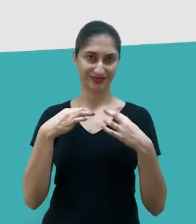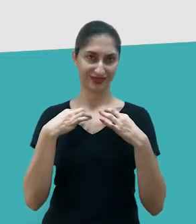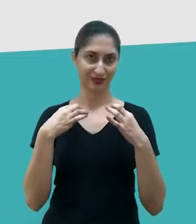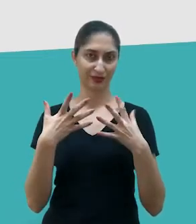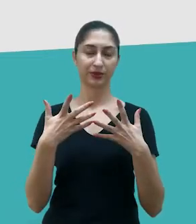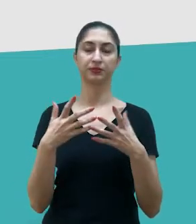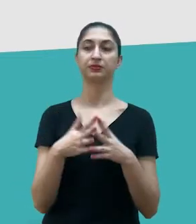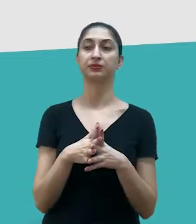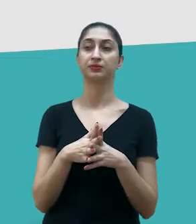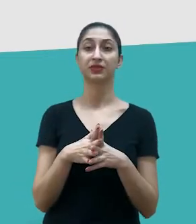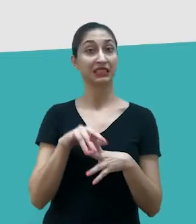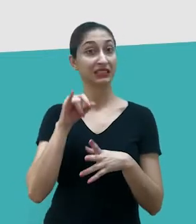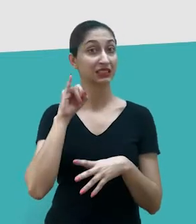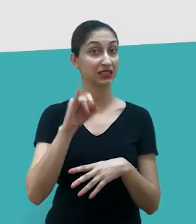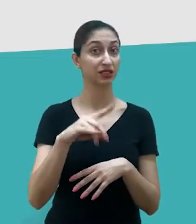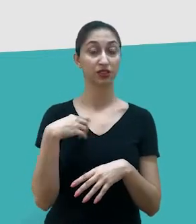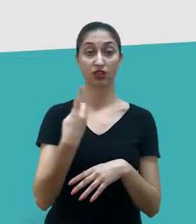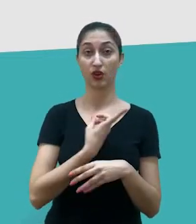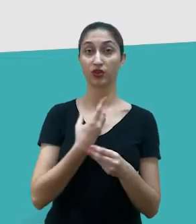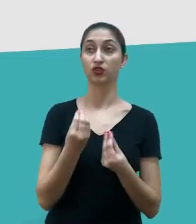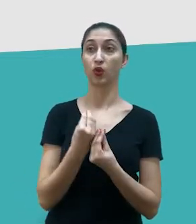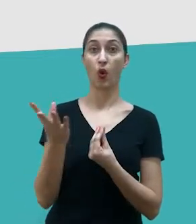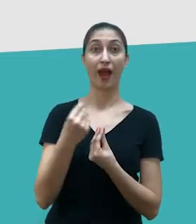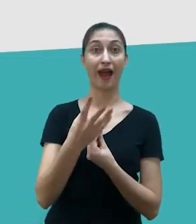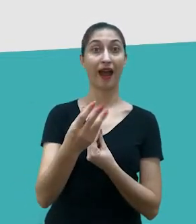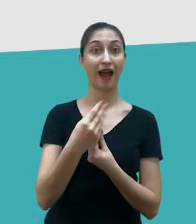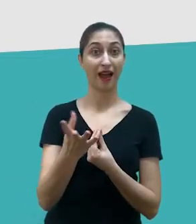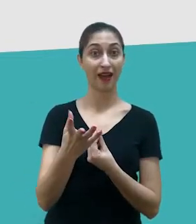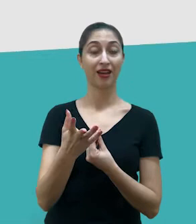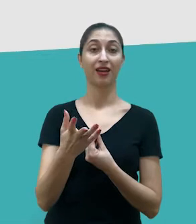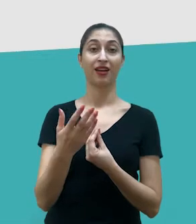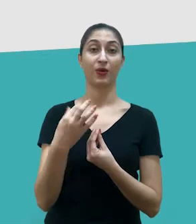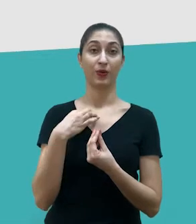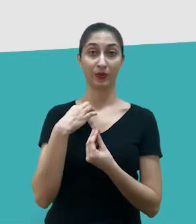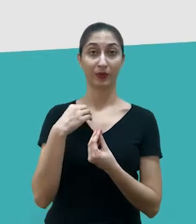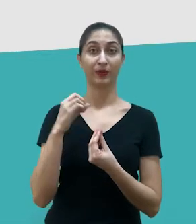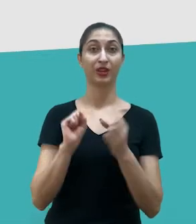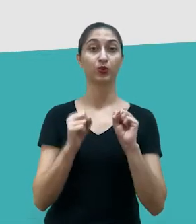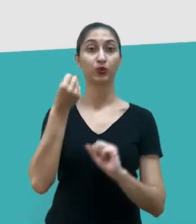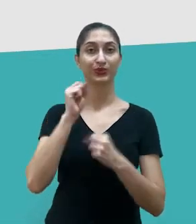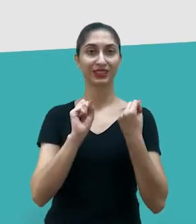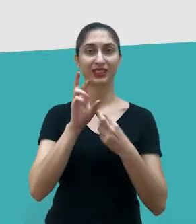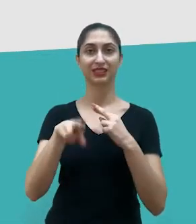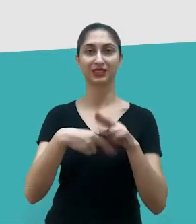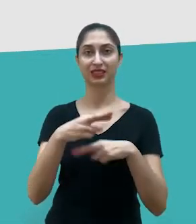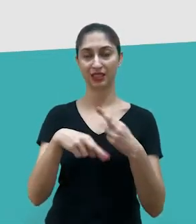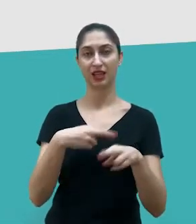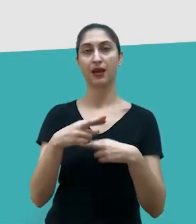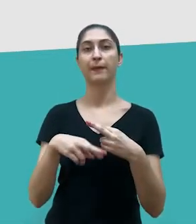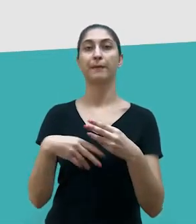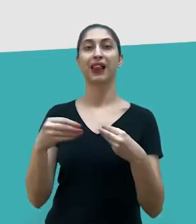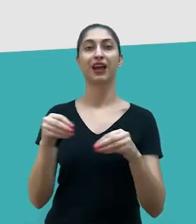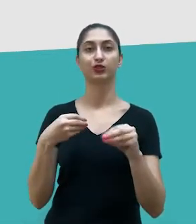E que tal se a gente doasse essas roupas para indústrias que reciclam plástico? Então, tudo isso